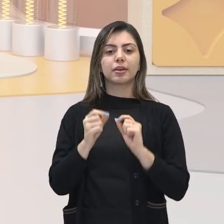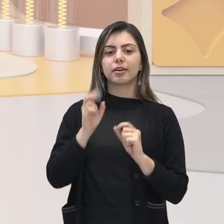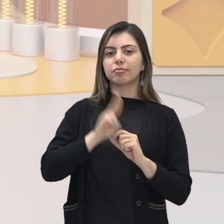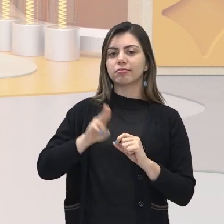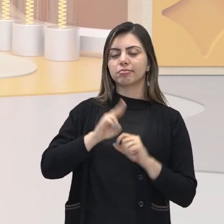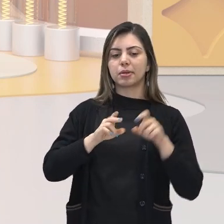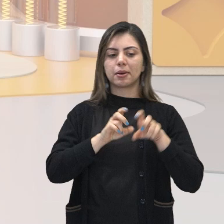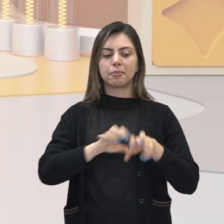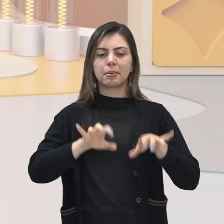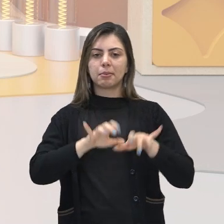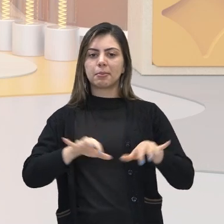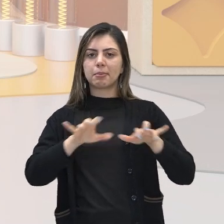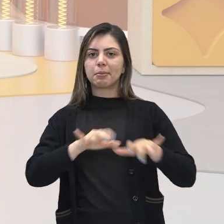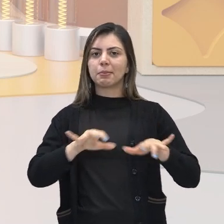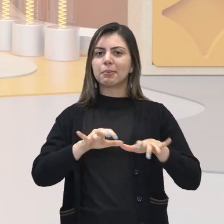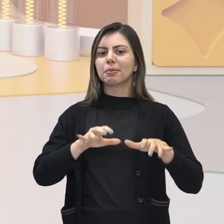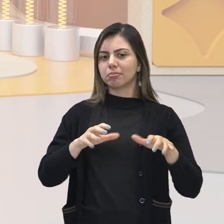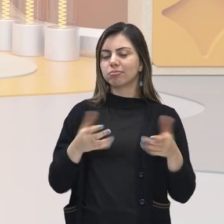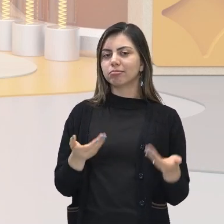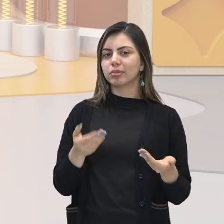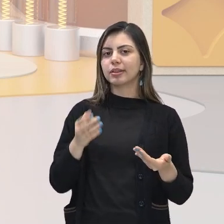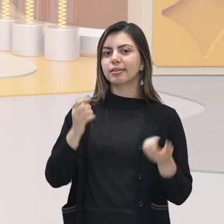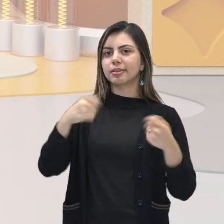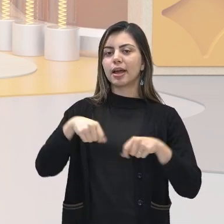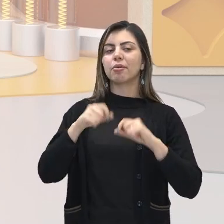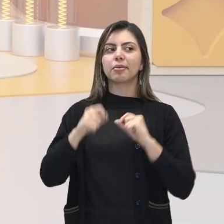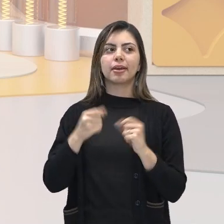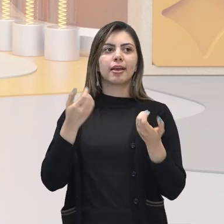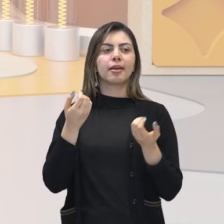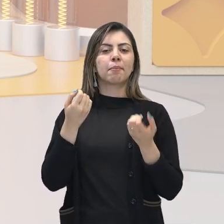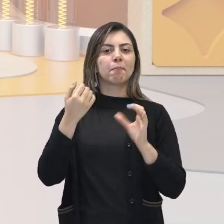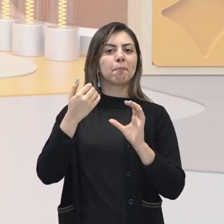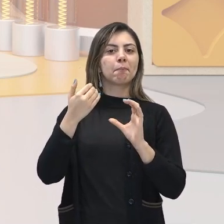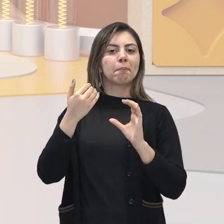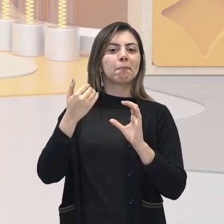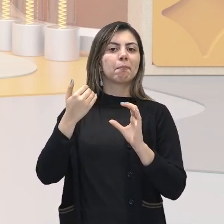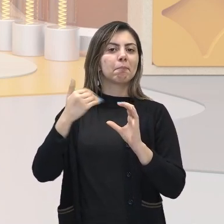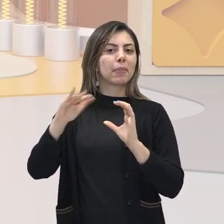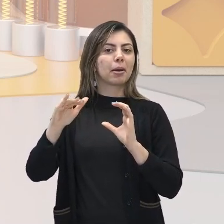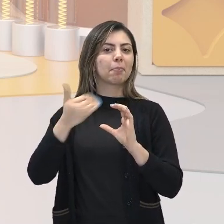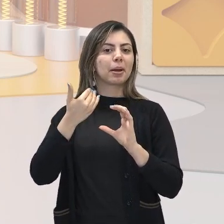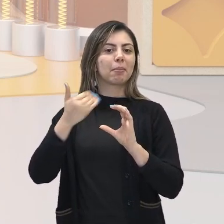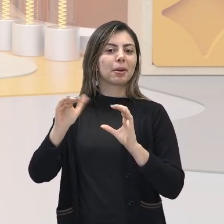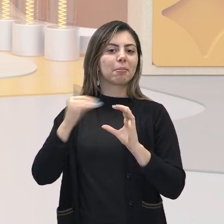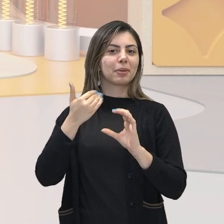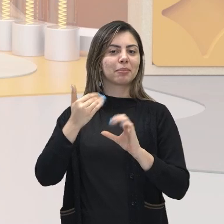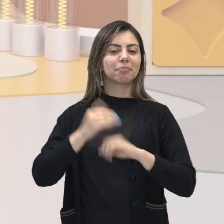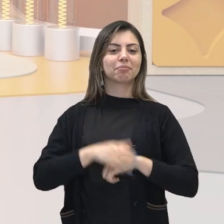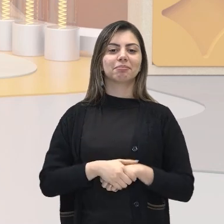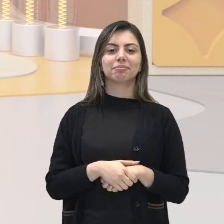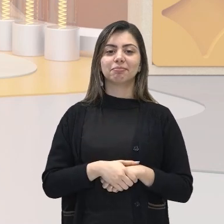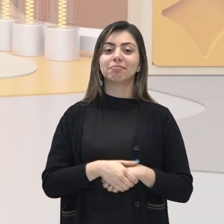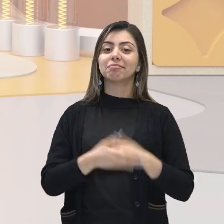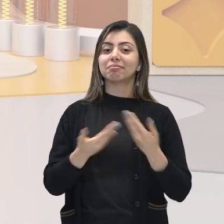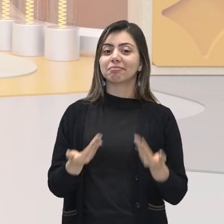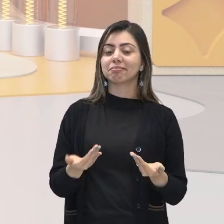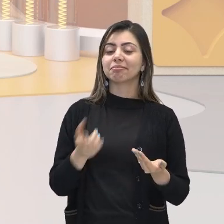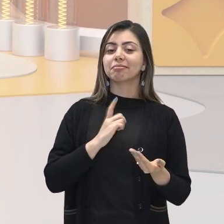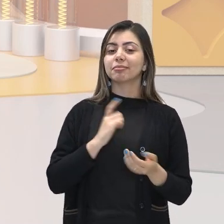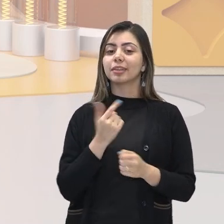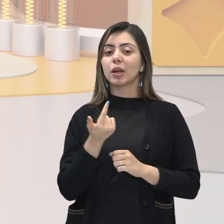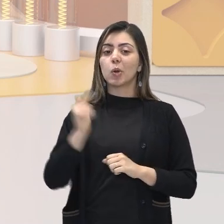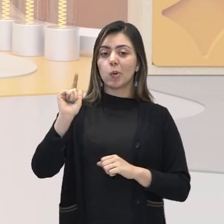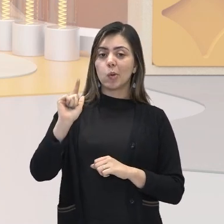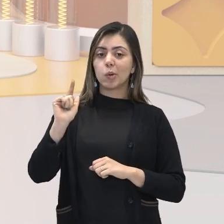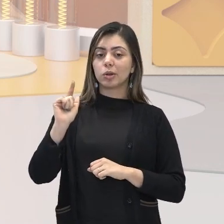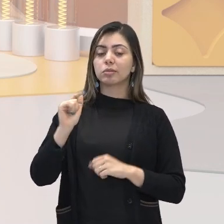você transmitir mensagens para outras pessoas que estavam bem distantes de você. Além do telégrafo, nós vamos ter